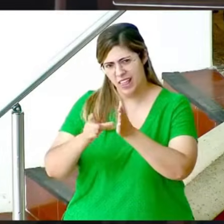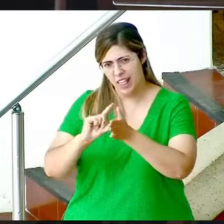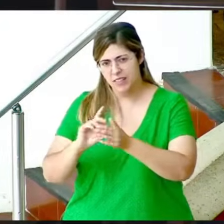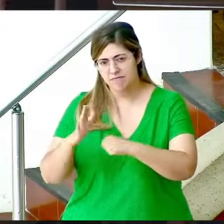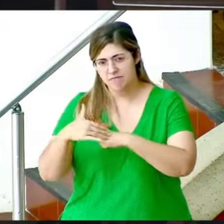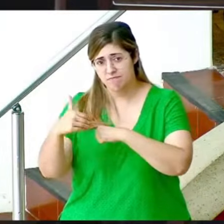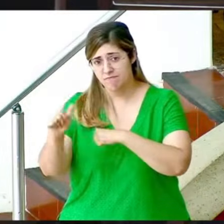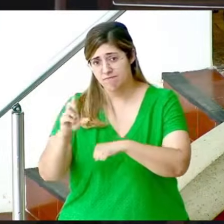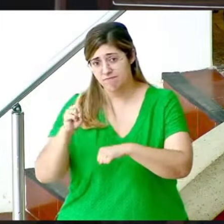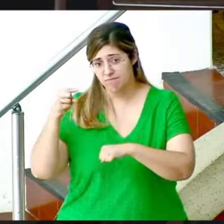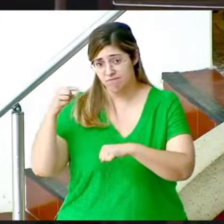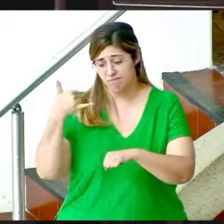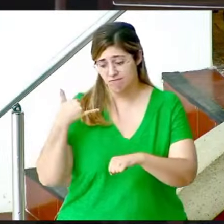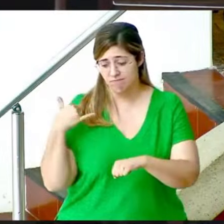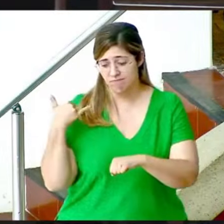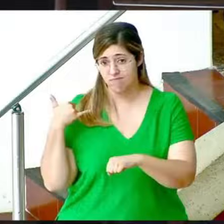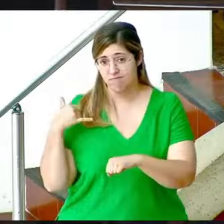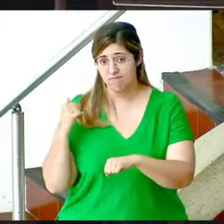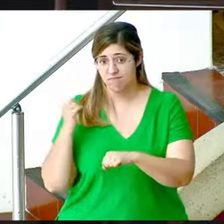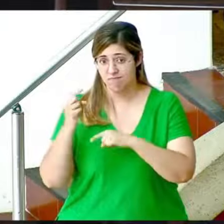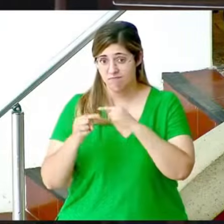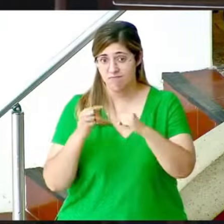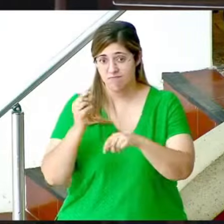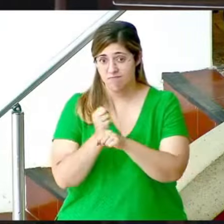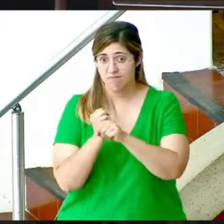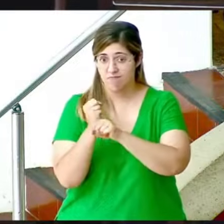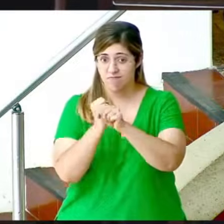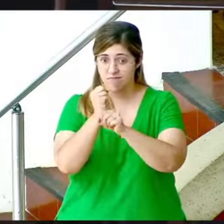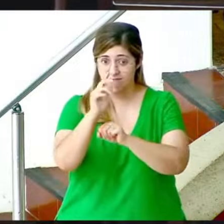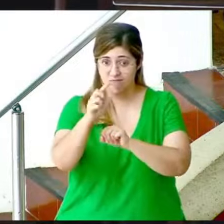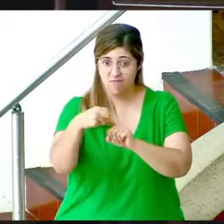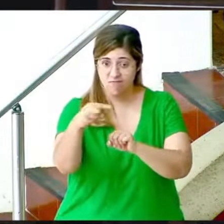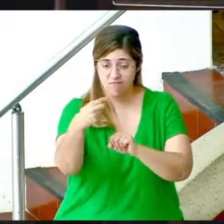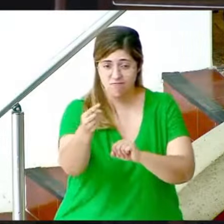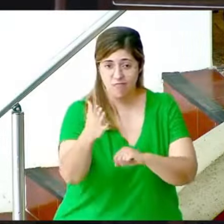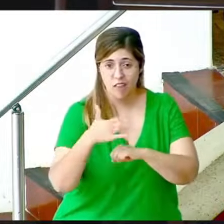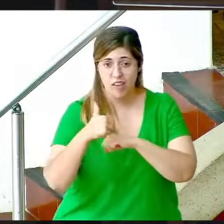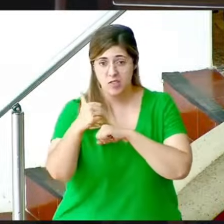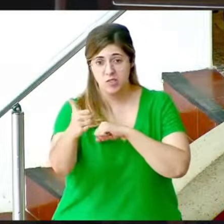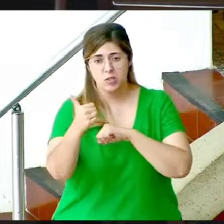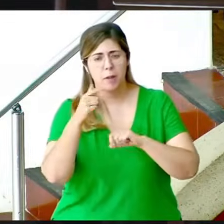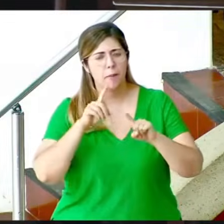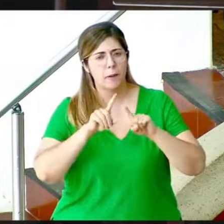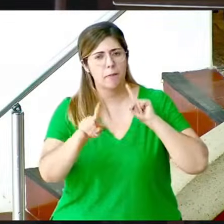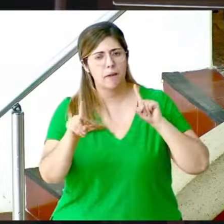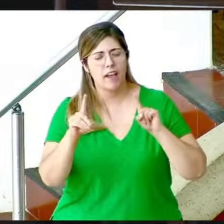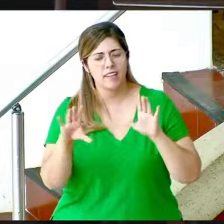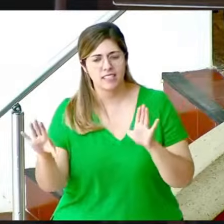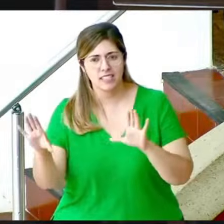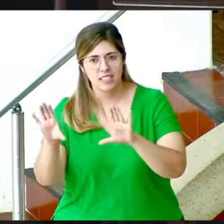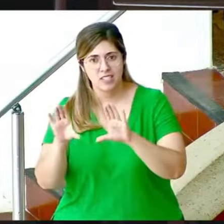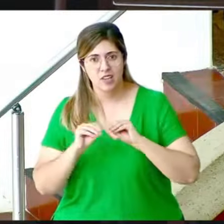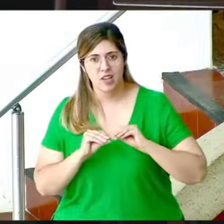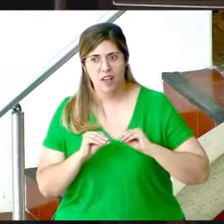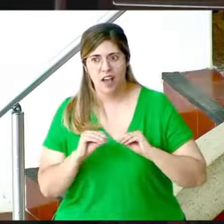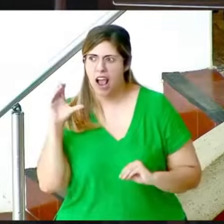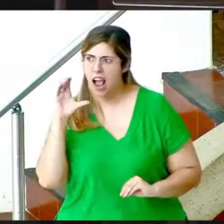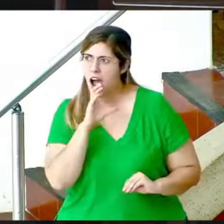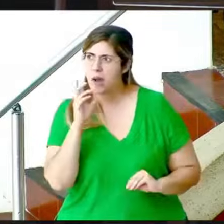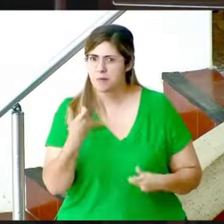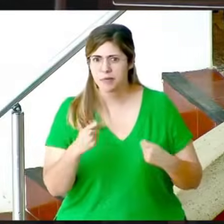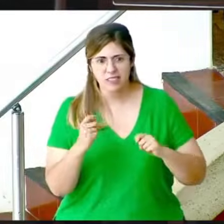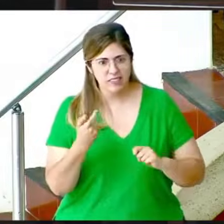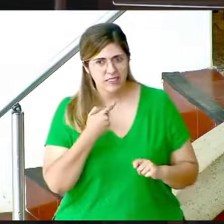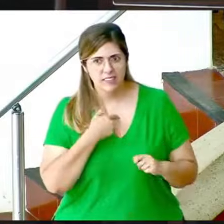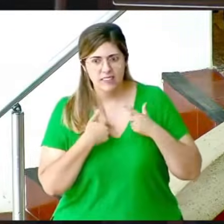tempo, muito tempo depois, eles vêm com uma coisa muito interessante, um senso de urgência. Normalmente aqueles